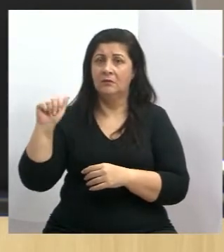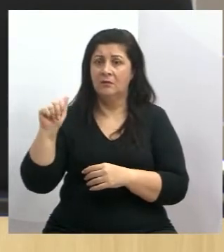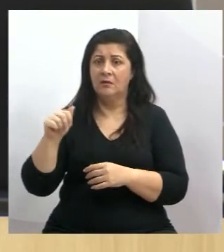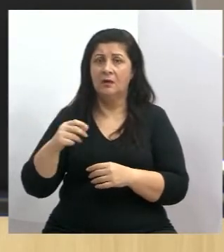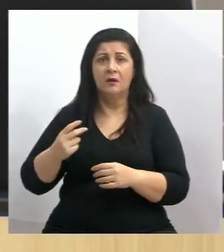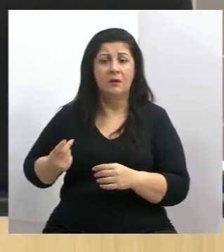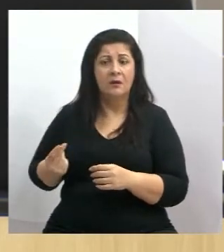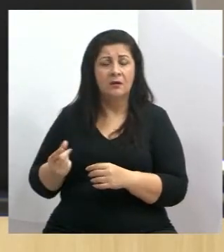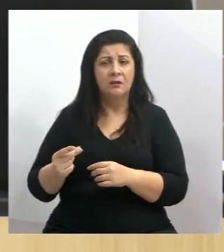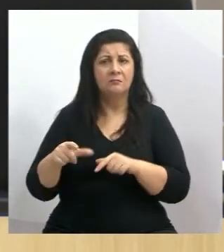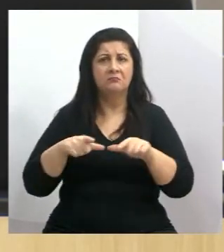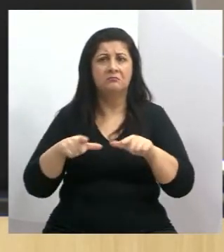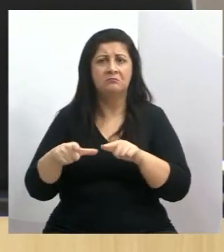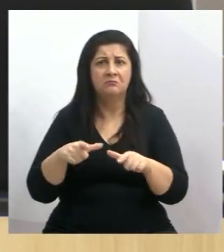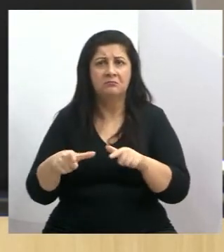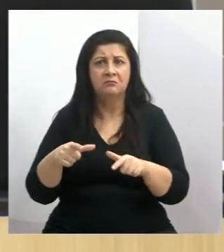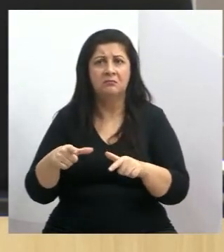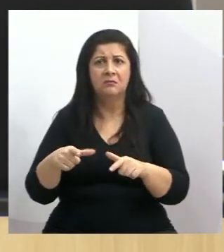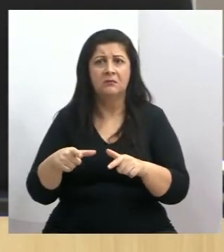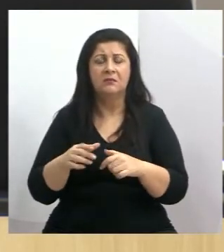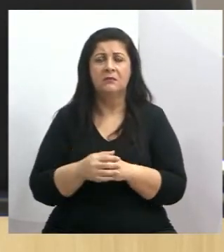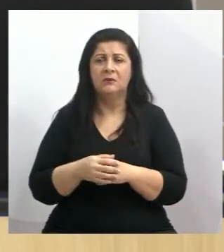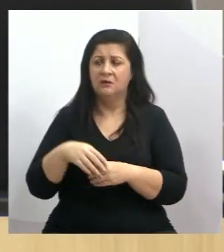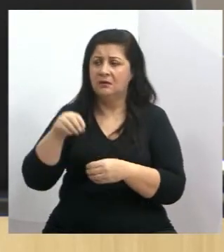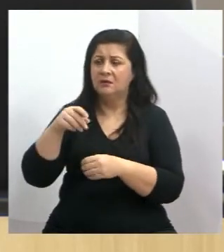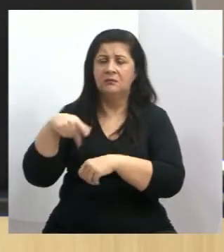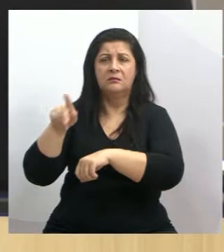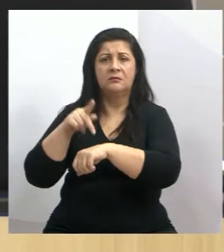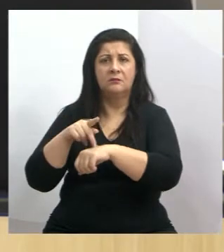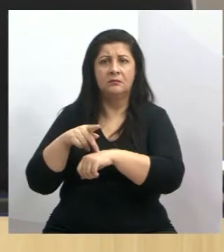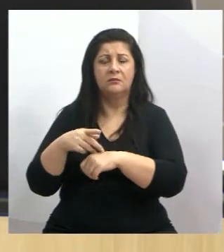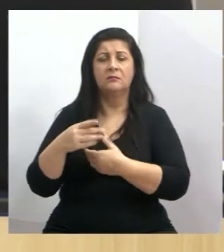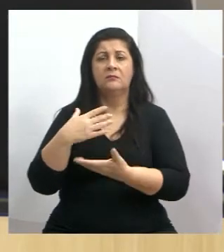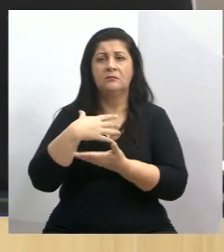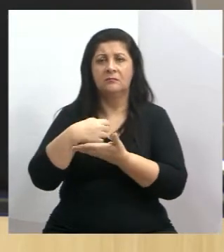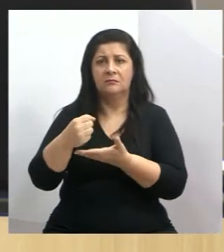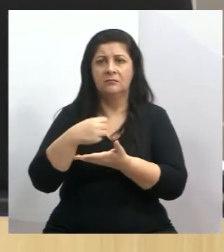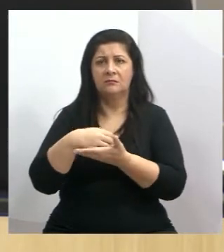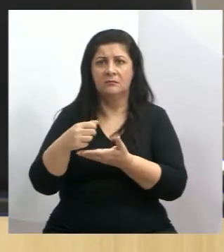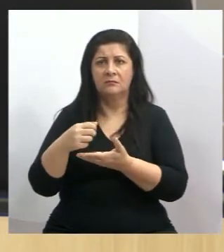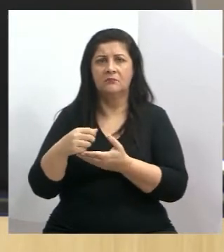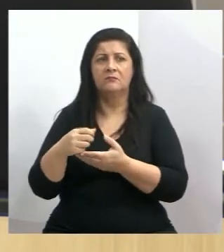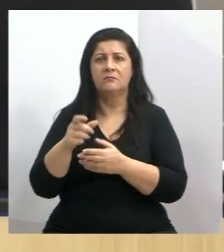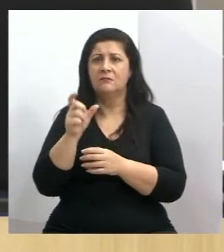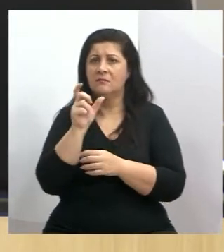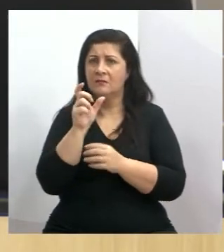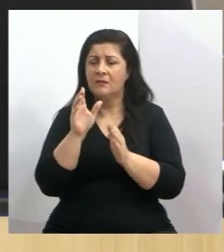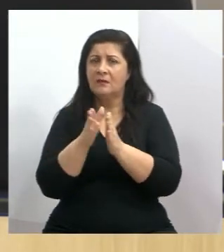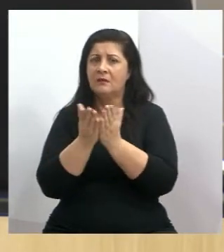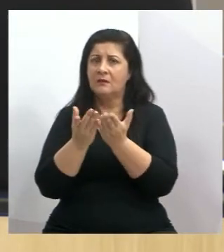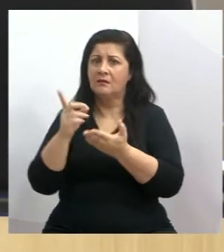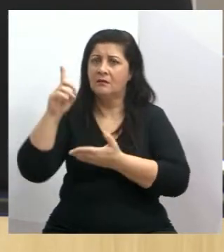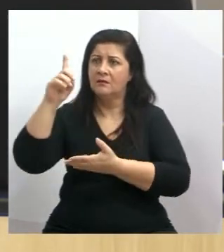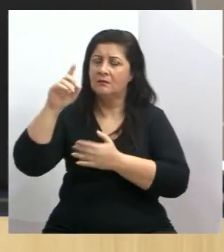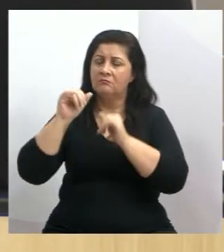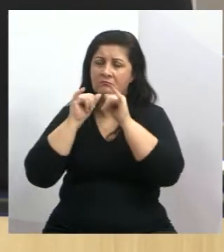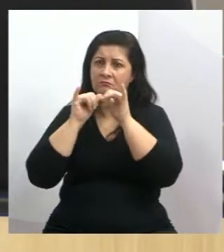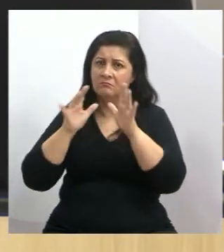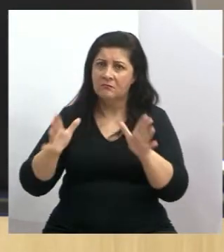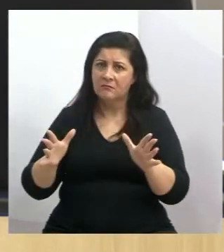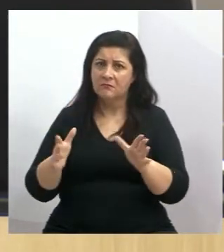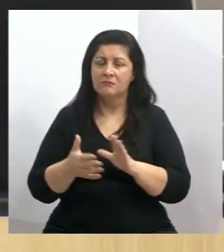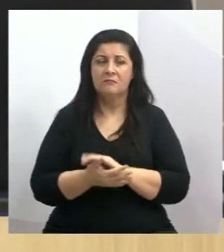Angola anos em projetos sociais no país africano e levando a palavra de Deus aos sofridos que a liberdade da